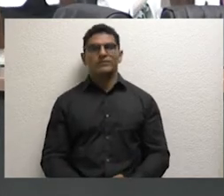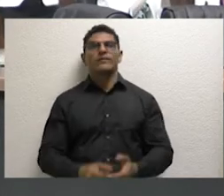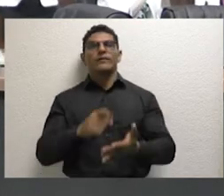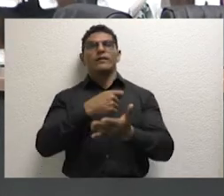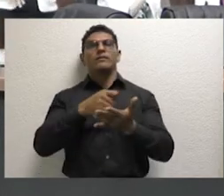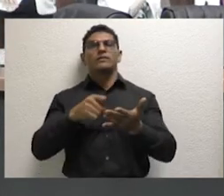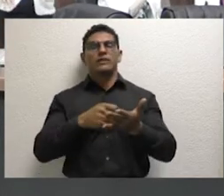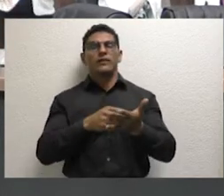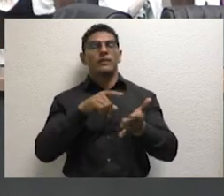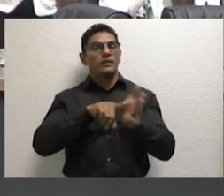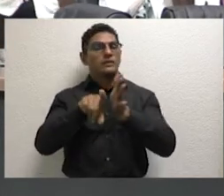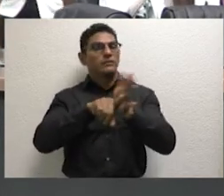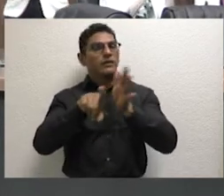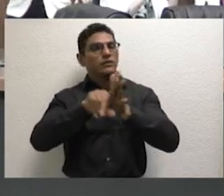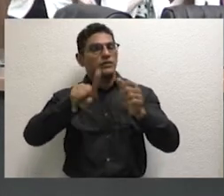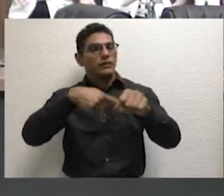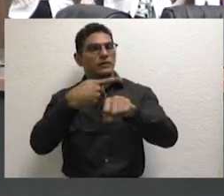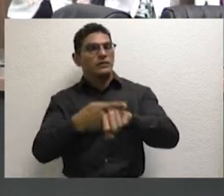excelência deputado Serafim Correia